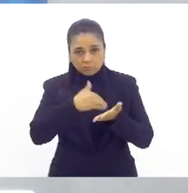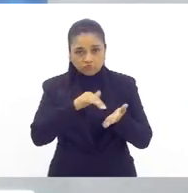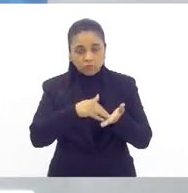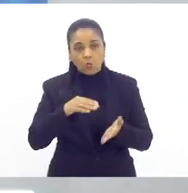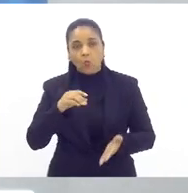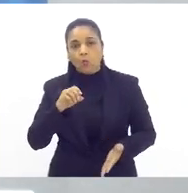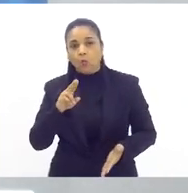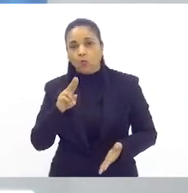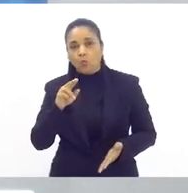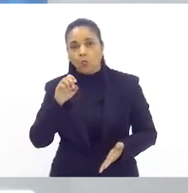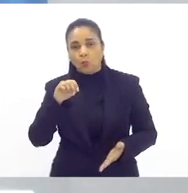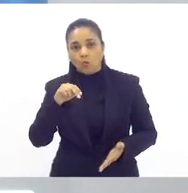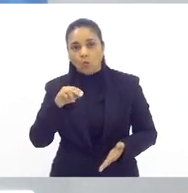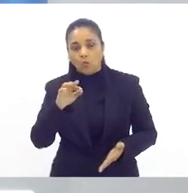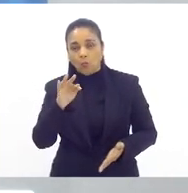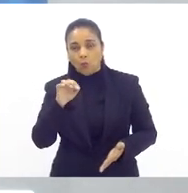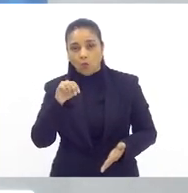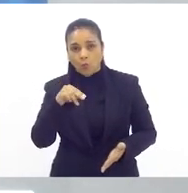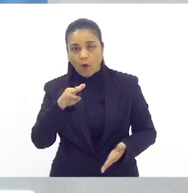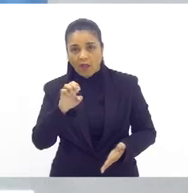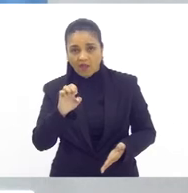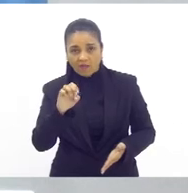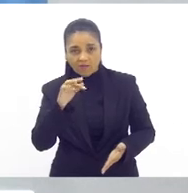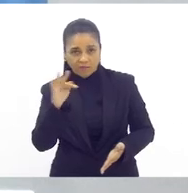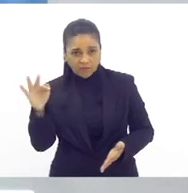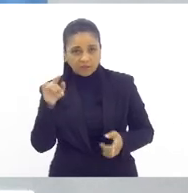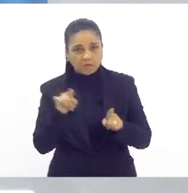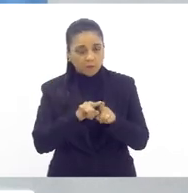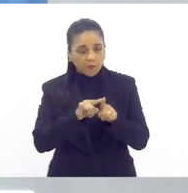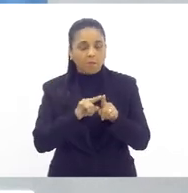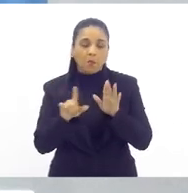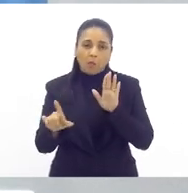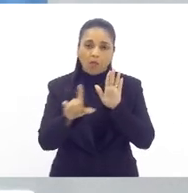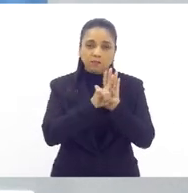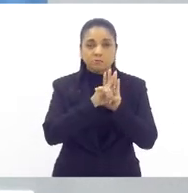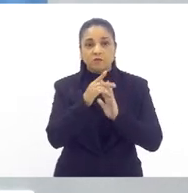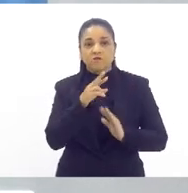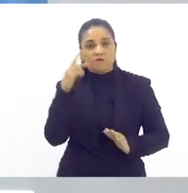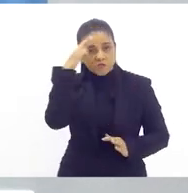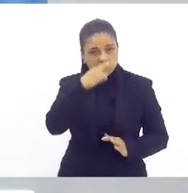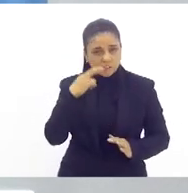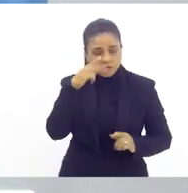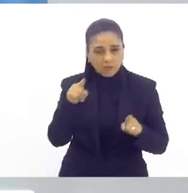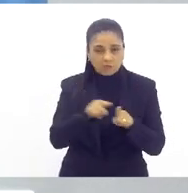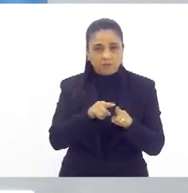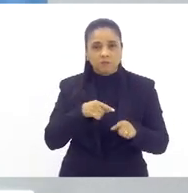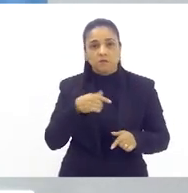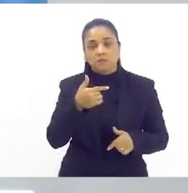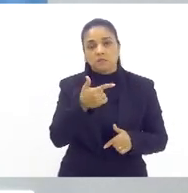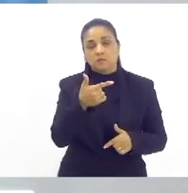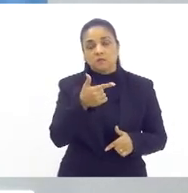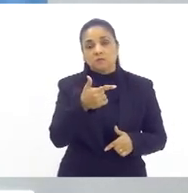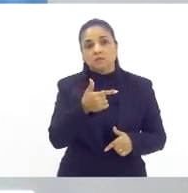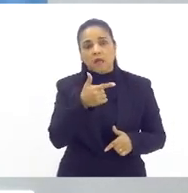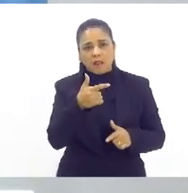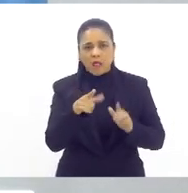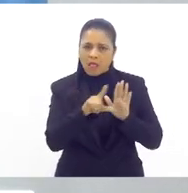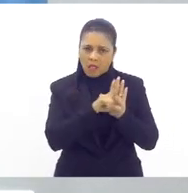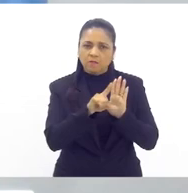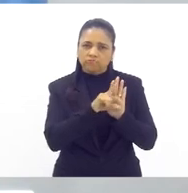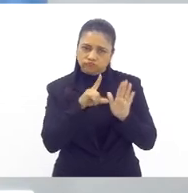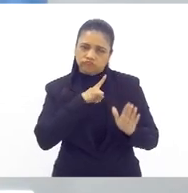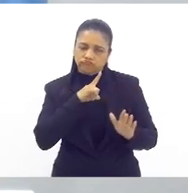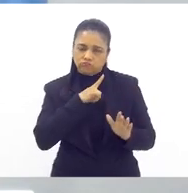mesmo no regime de recuperação fiscal então pela lei 9838/2 2022 a gente